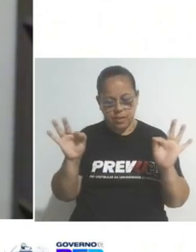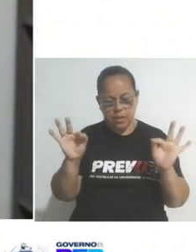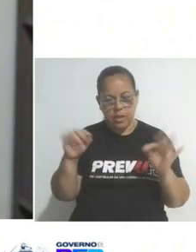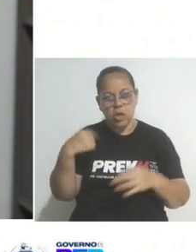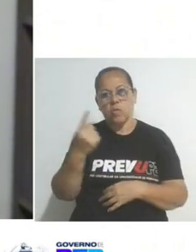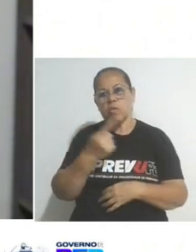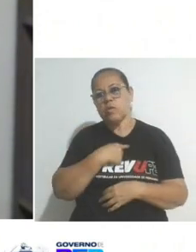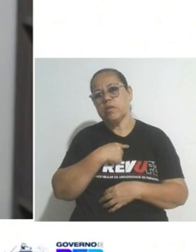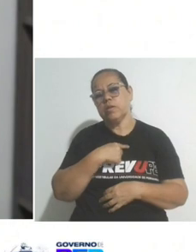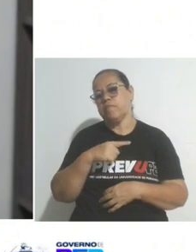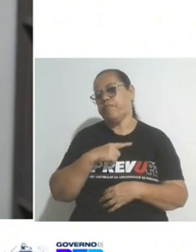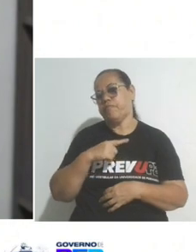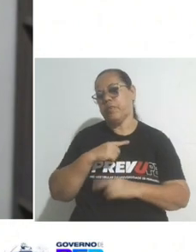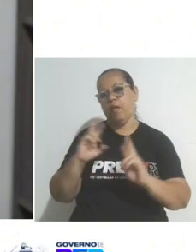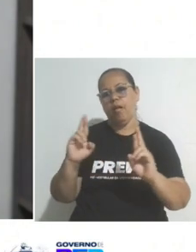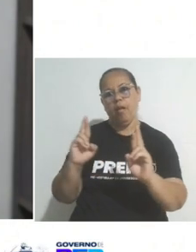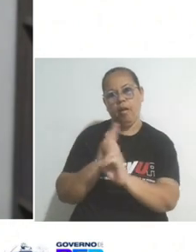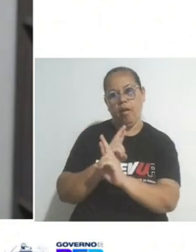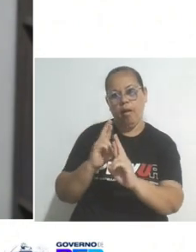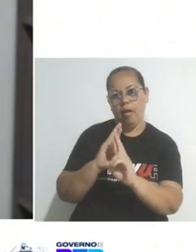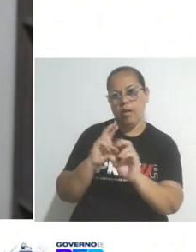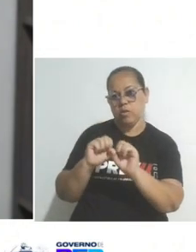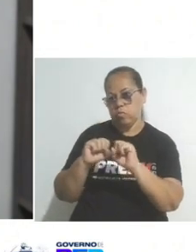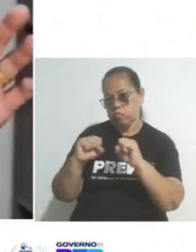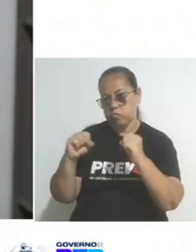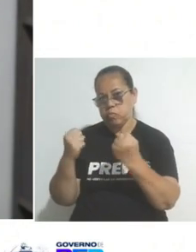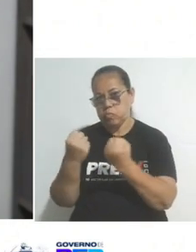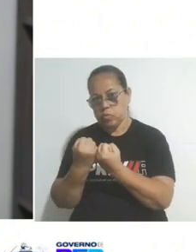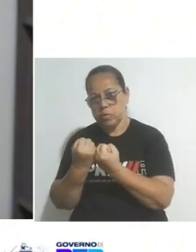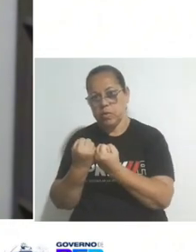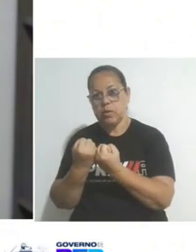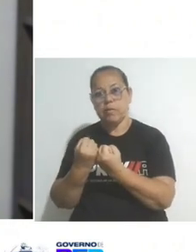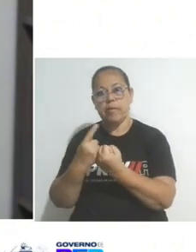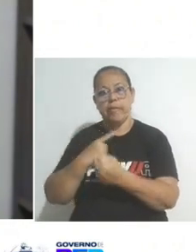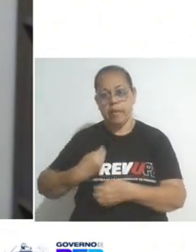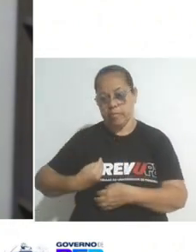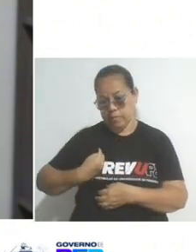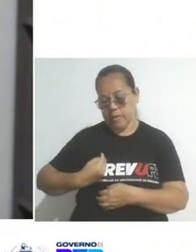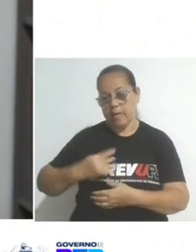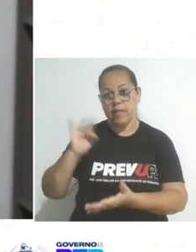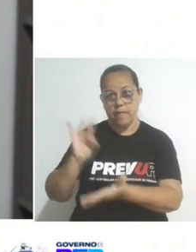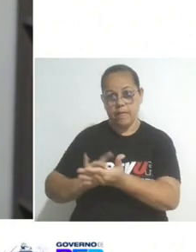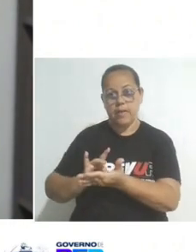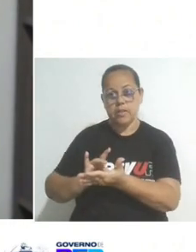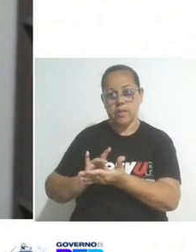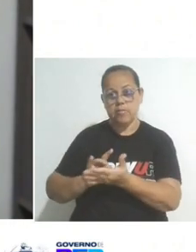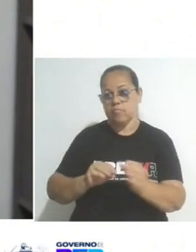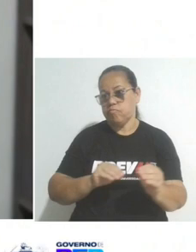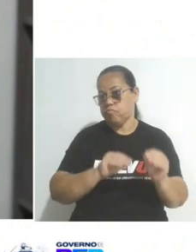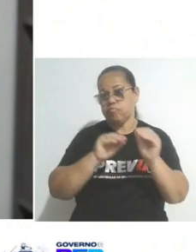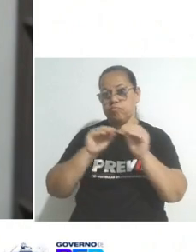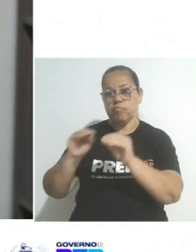cria essas relações sociais que existem no plano físico transpondo ela para esses meios digitais